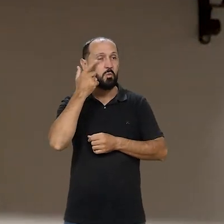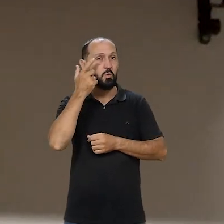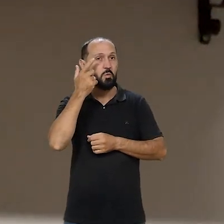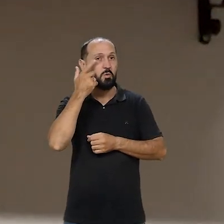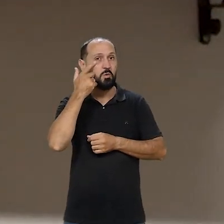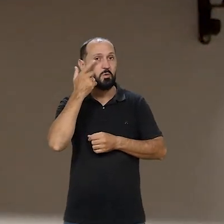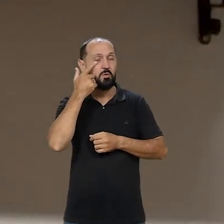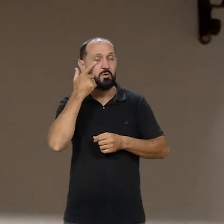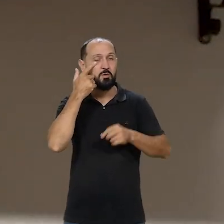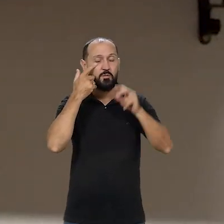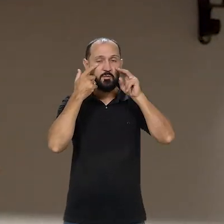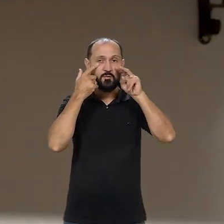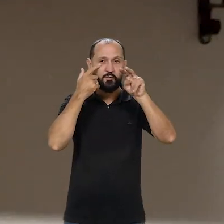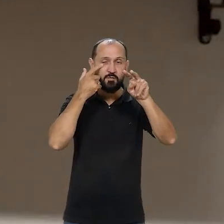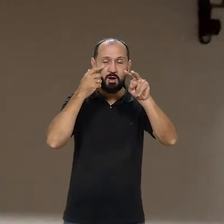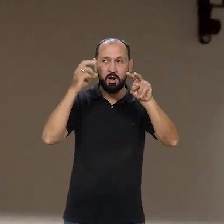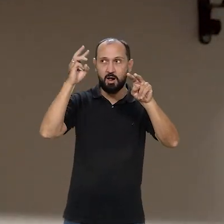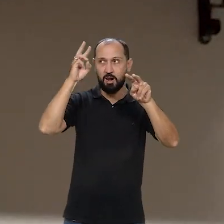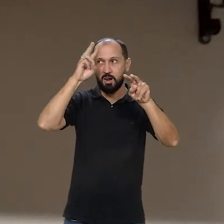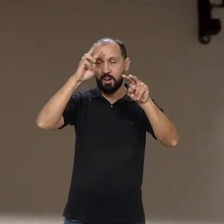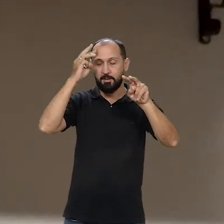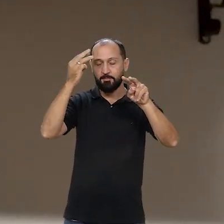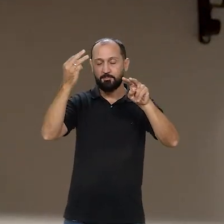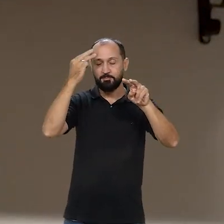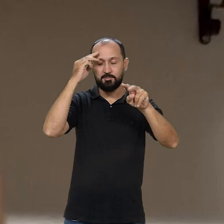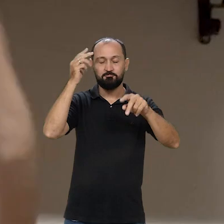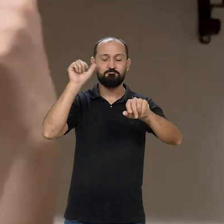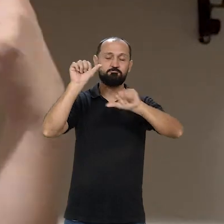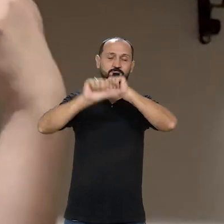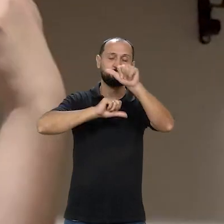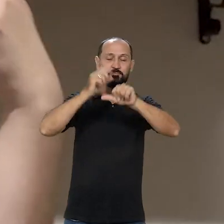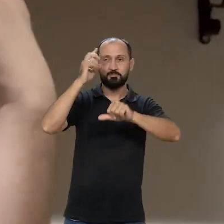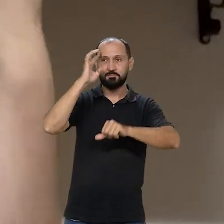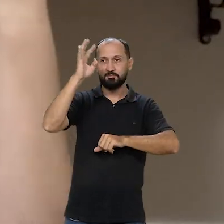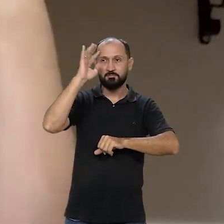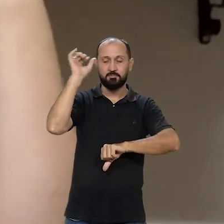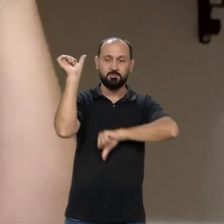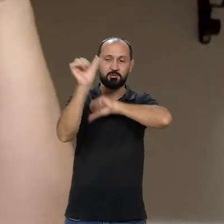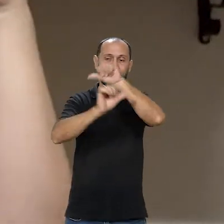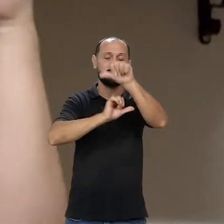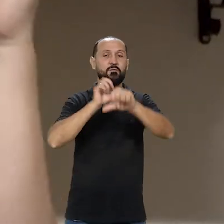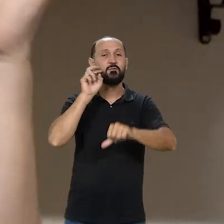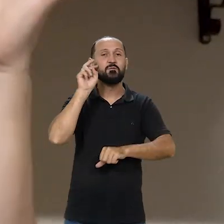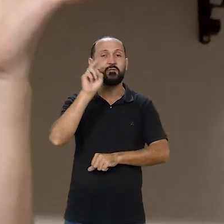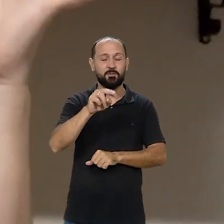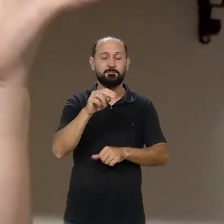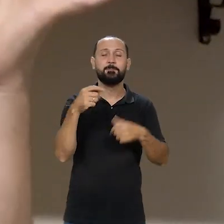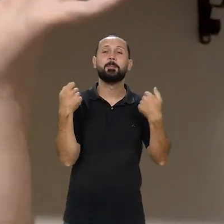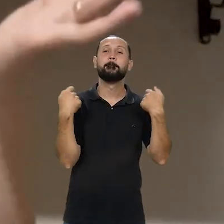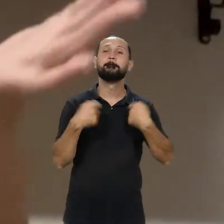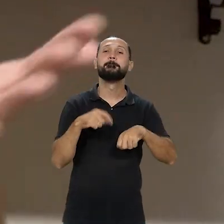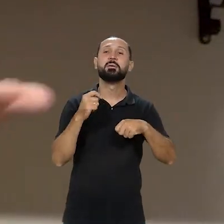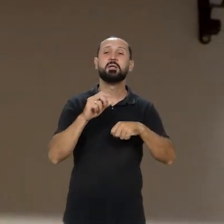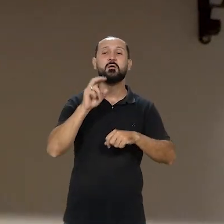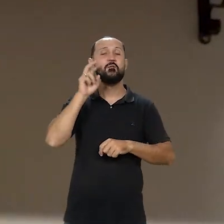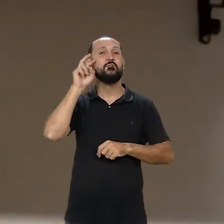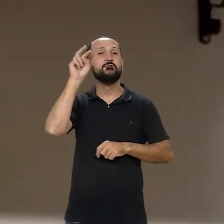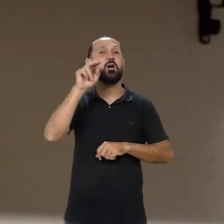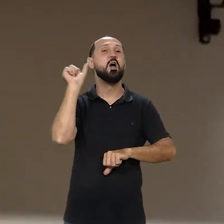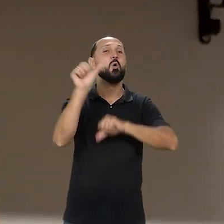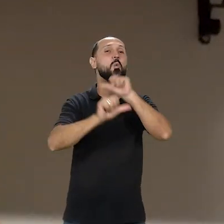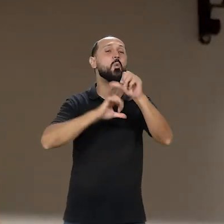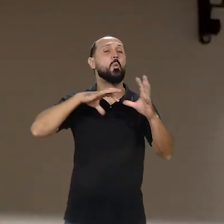olho vê, a lembrança revê, a imaginação transvê. É